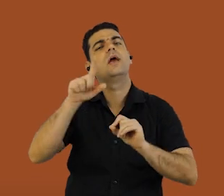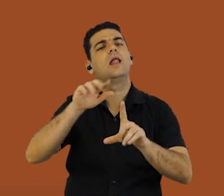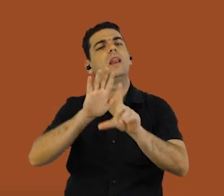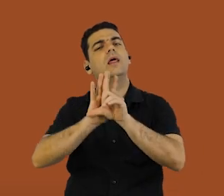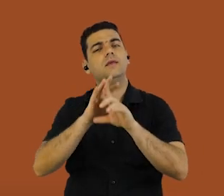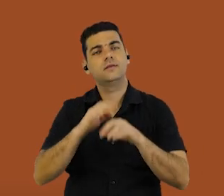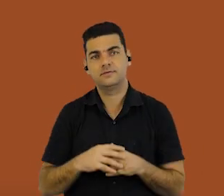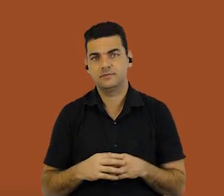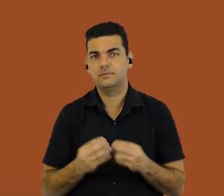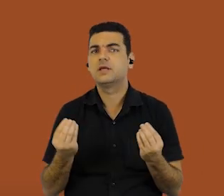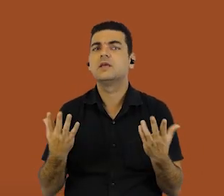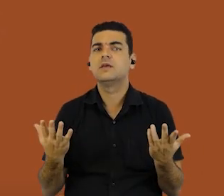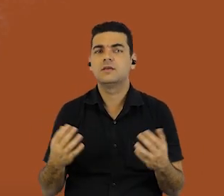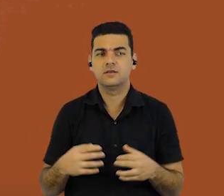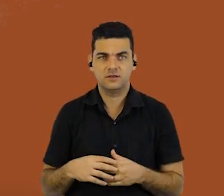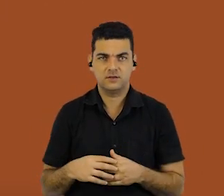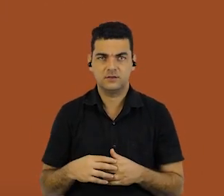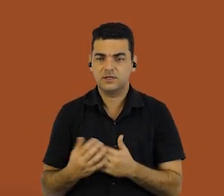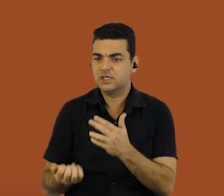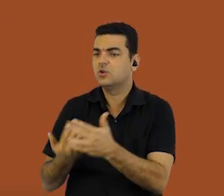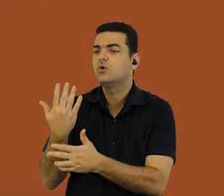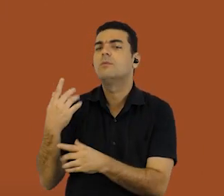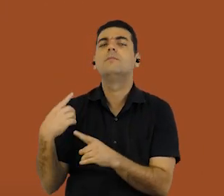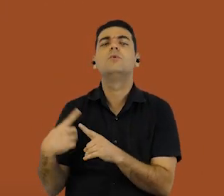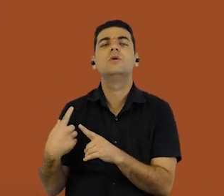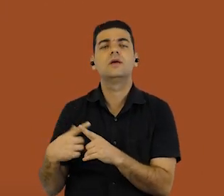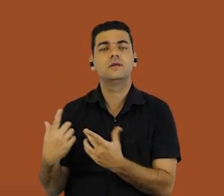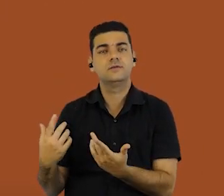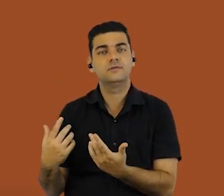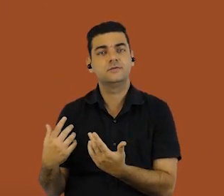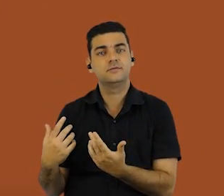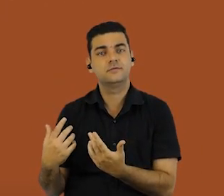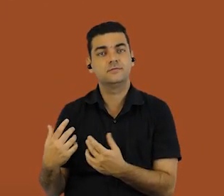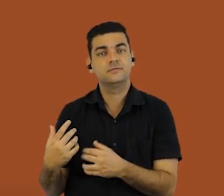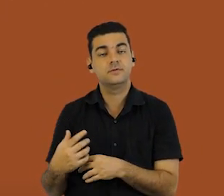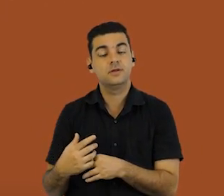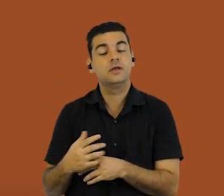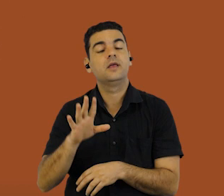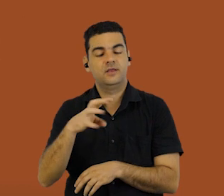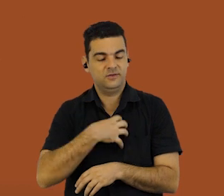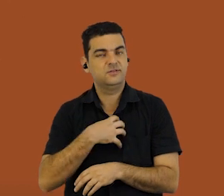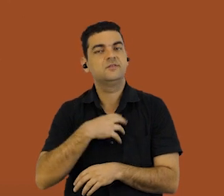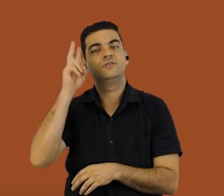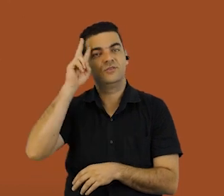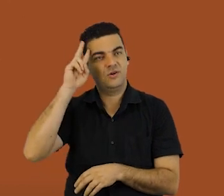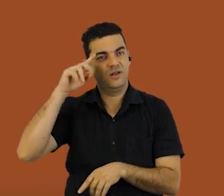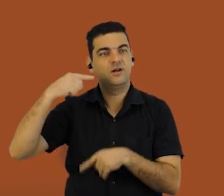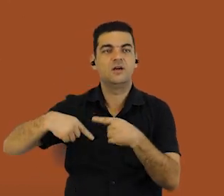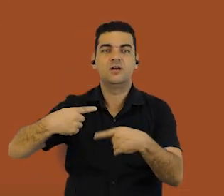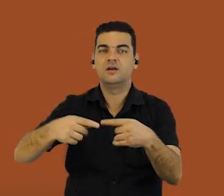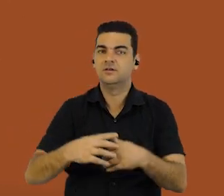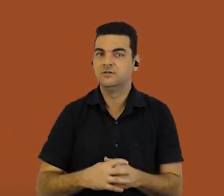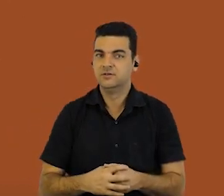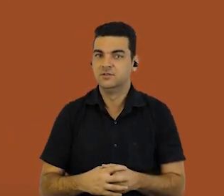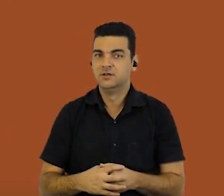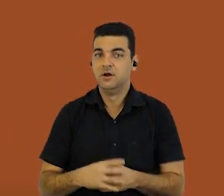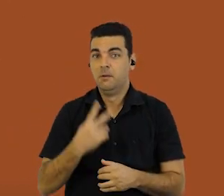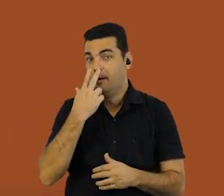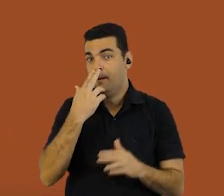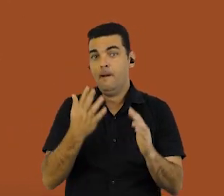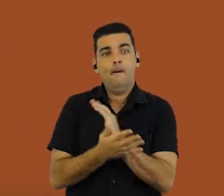pouco a origem, né? E a gente vê nossa história, né? Como que nos foi